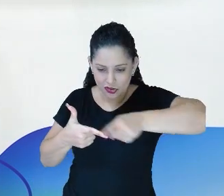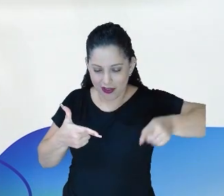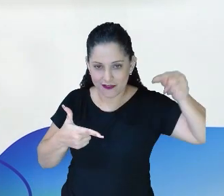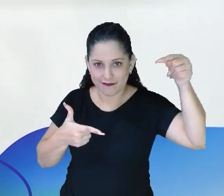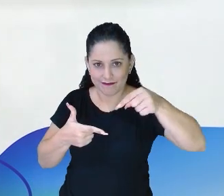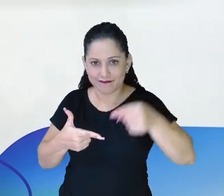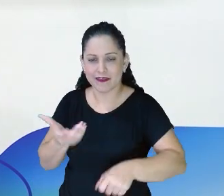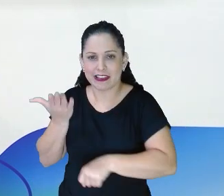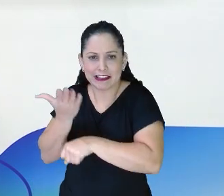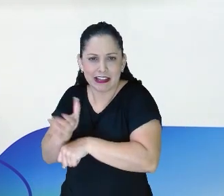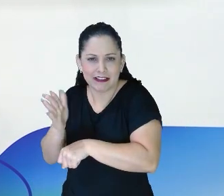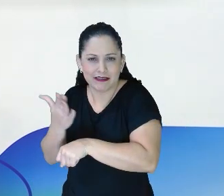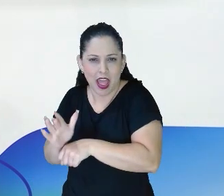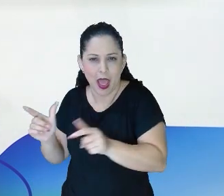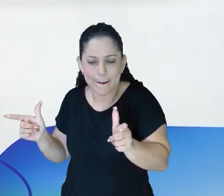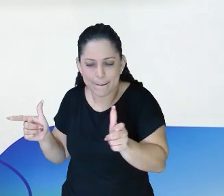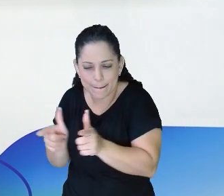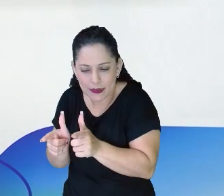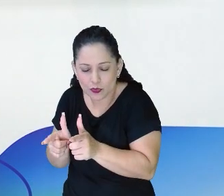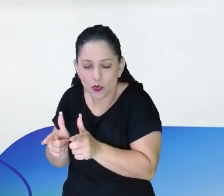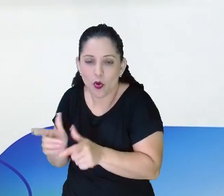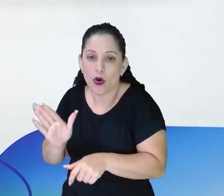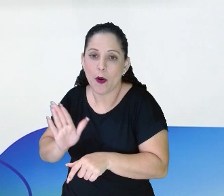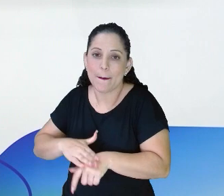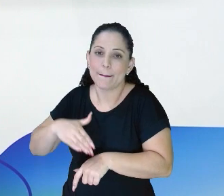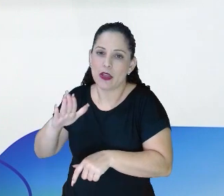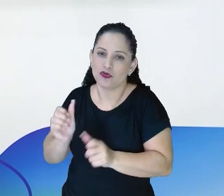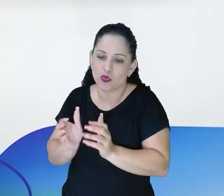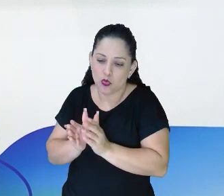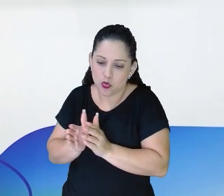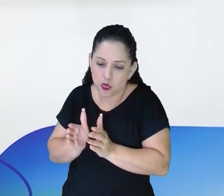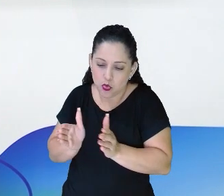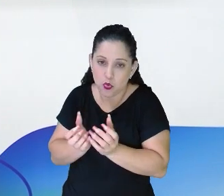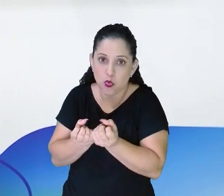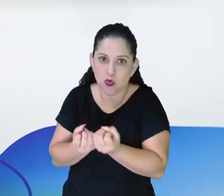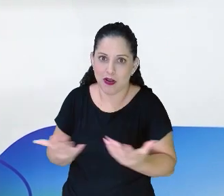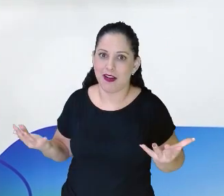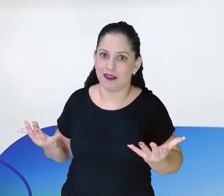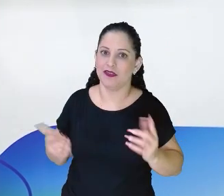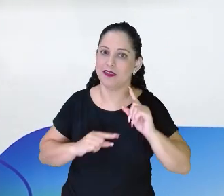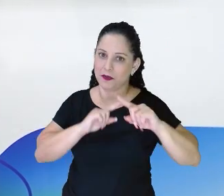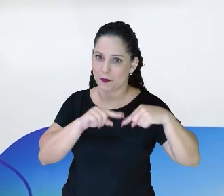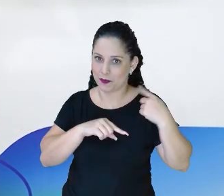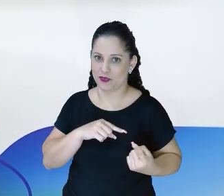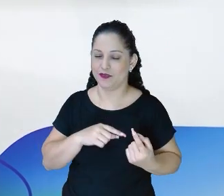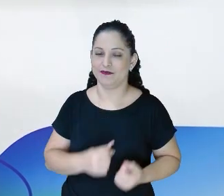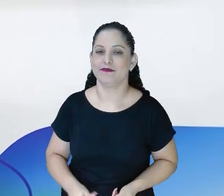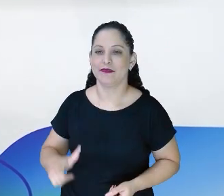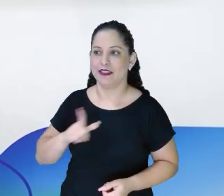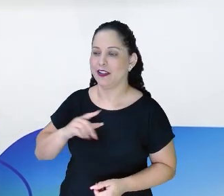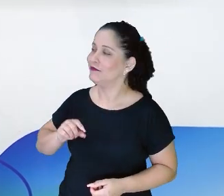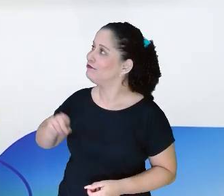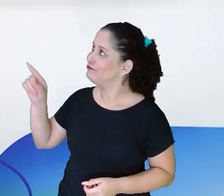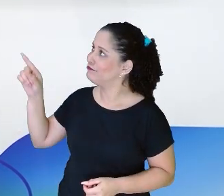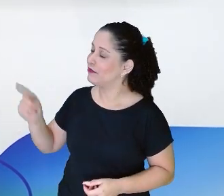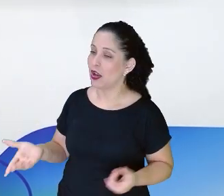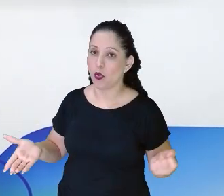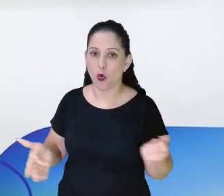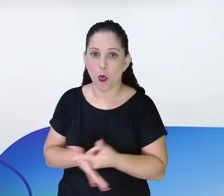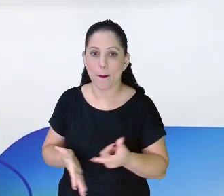números menores e vai aumentando. Será que eu tenho mais? Tenho. João comprou um sofá por